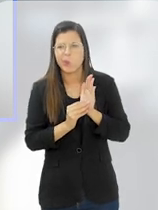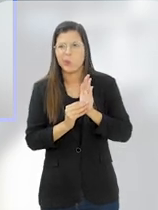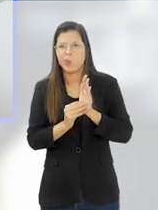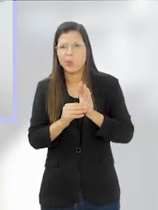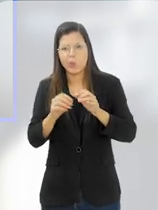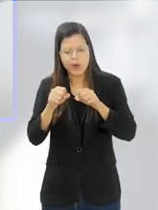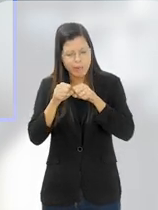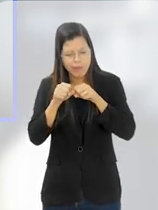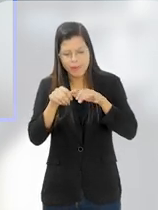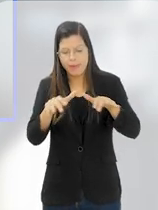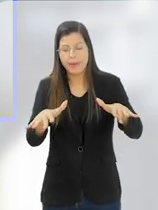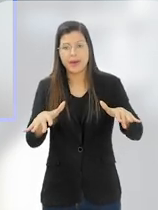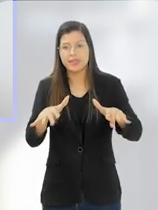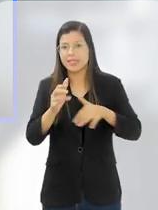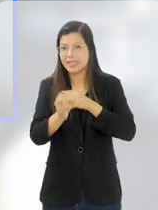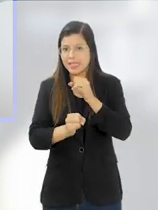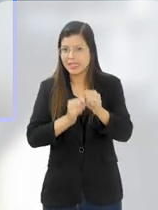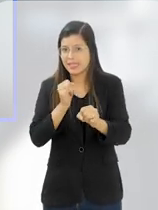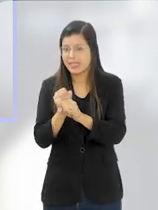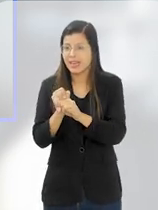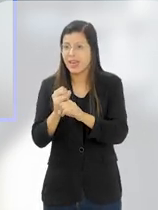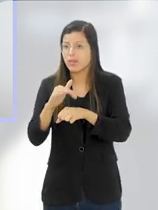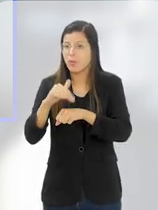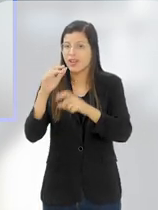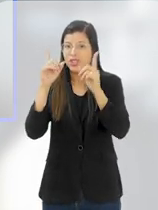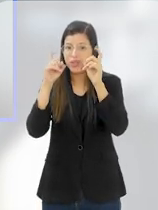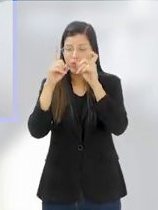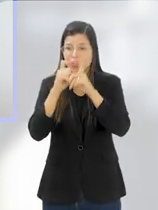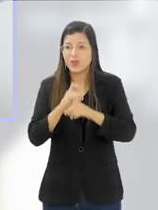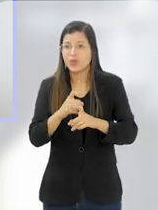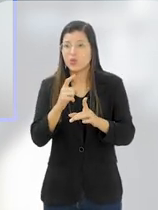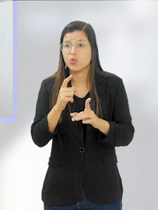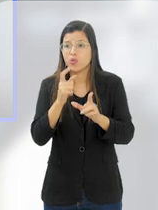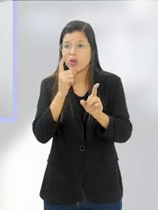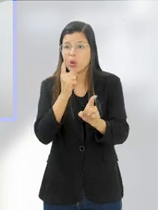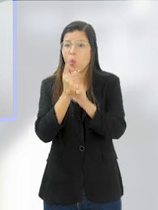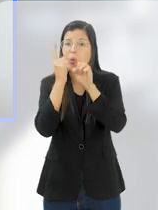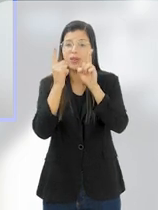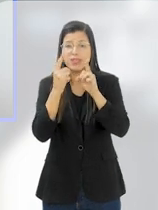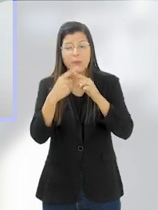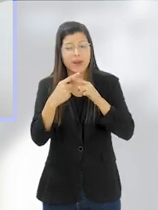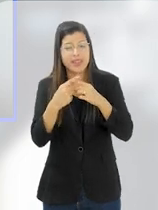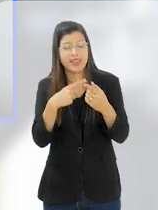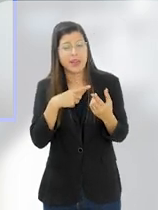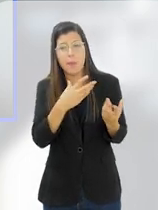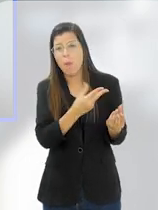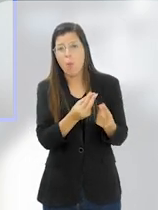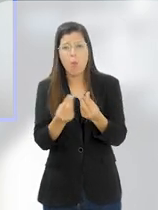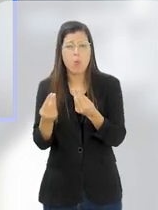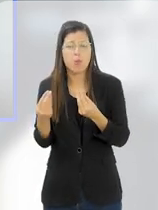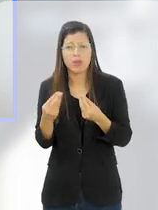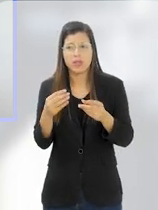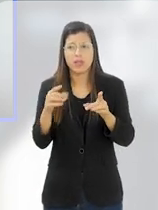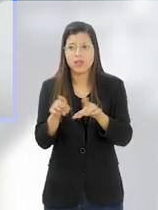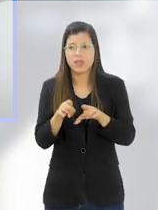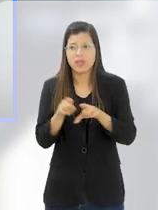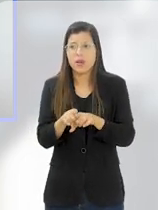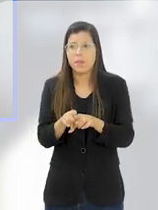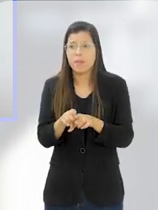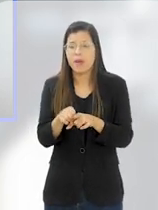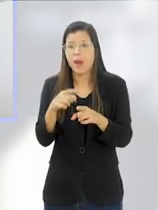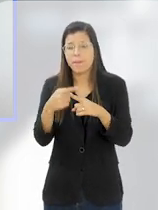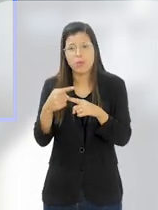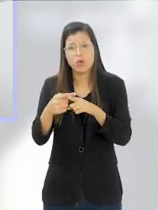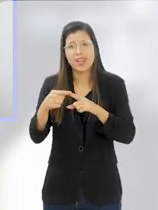circule, né, na internet seja muito mais difícil de localizar por conta do seu volume e muito mais difícil de localizar por conta do